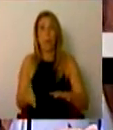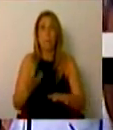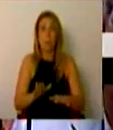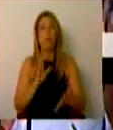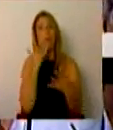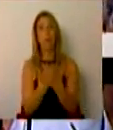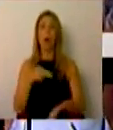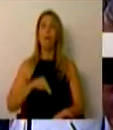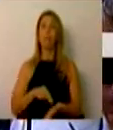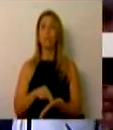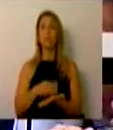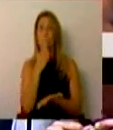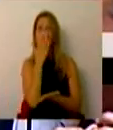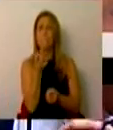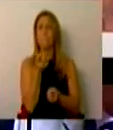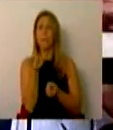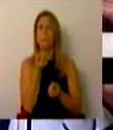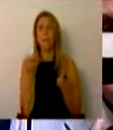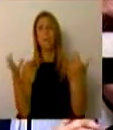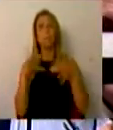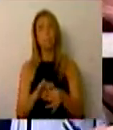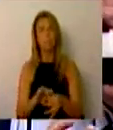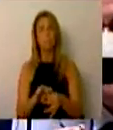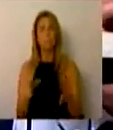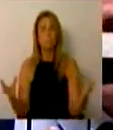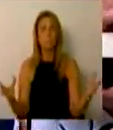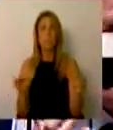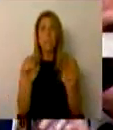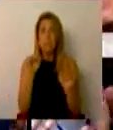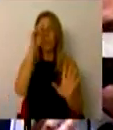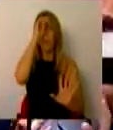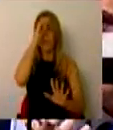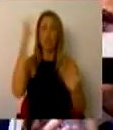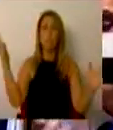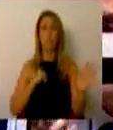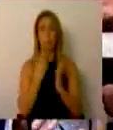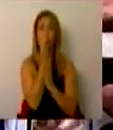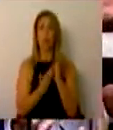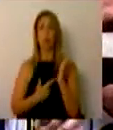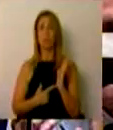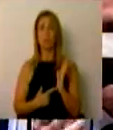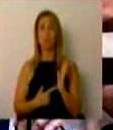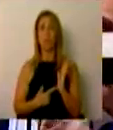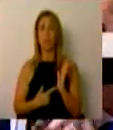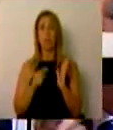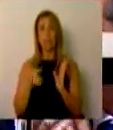as posições e para que a solução seja encontrada. Obrigado, Sr. Deputado. Isso é respeitar a resolução e é nessa